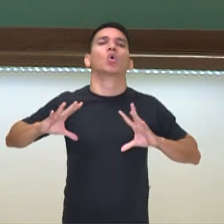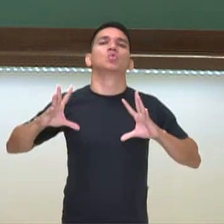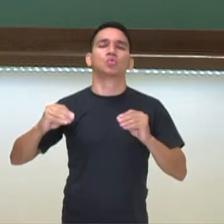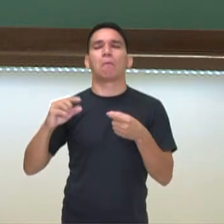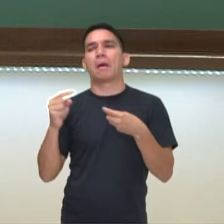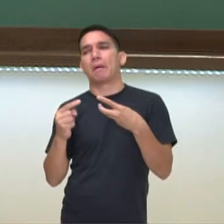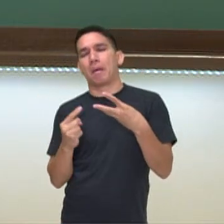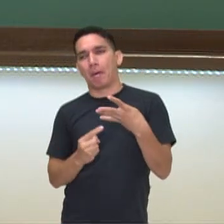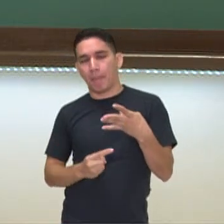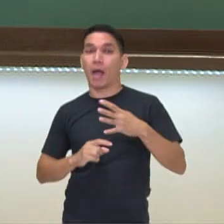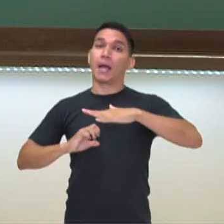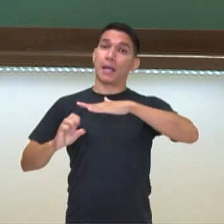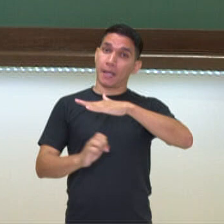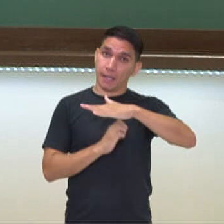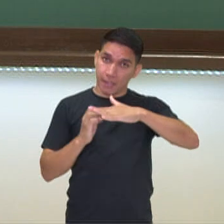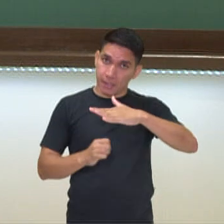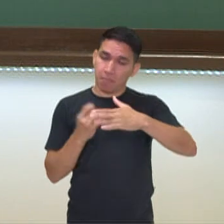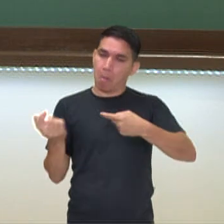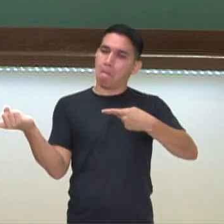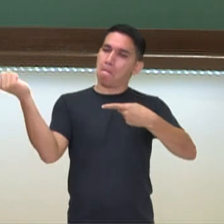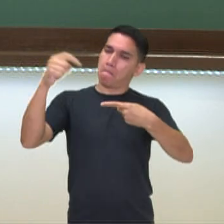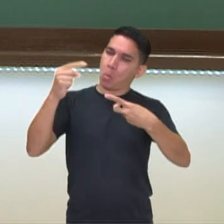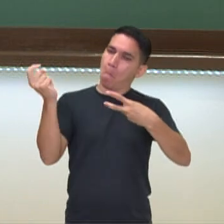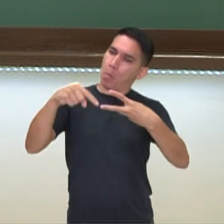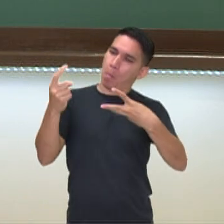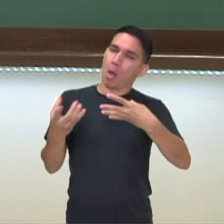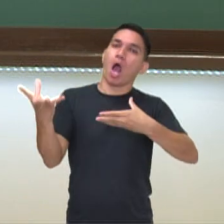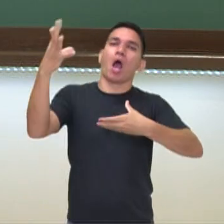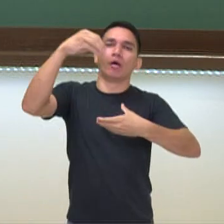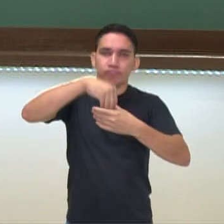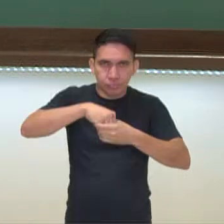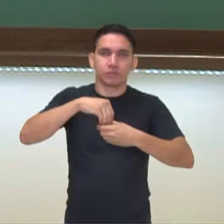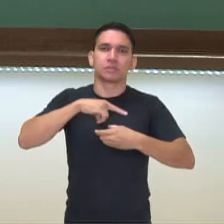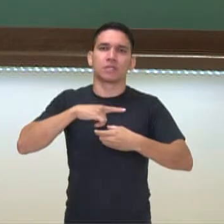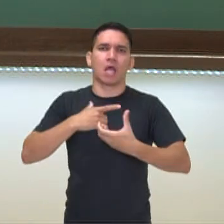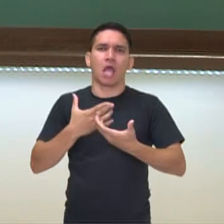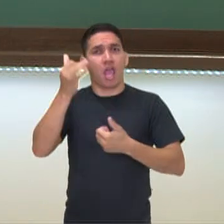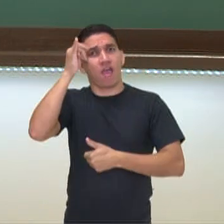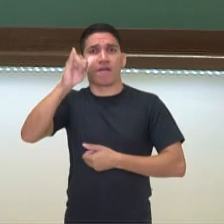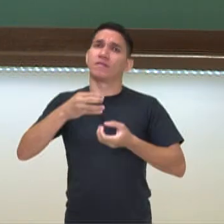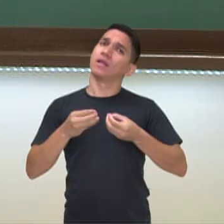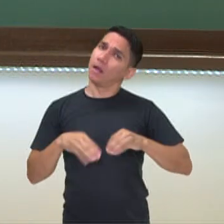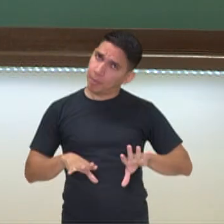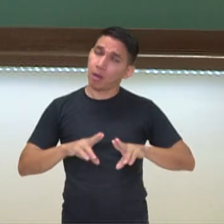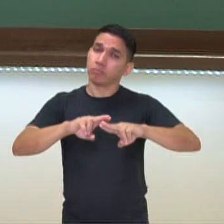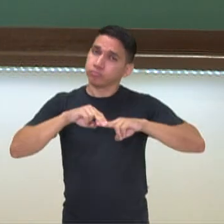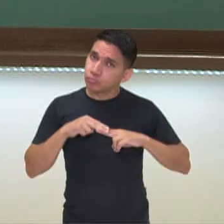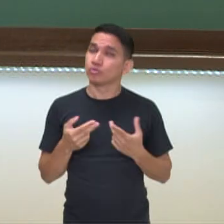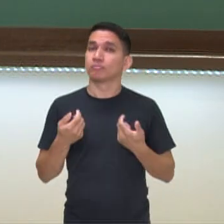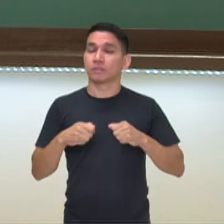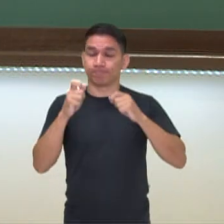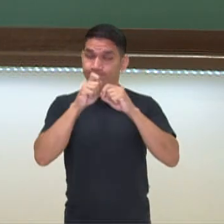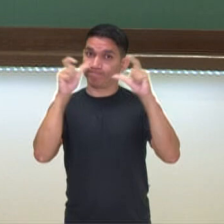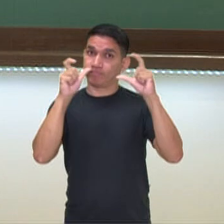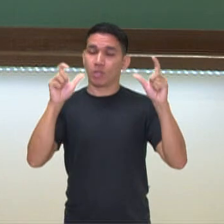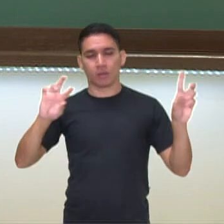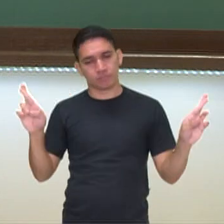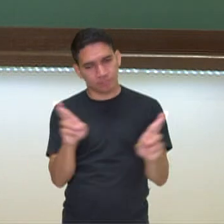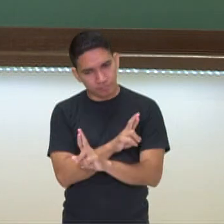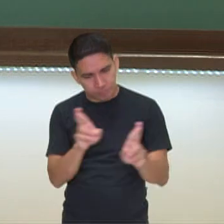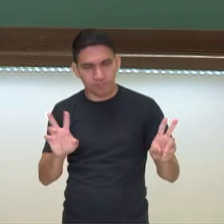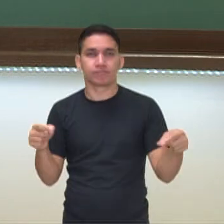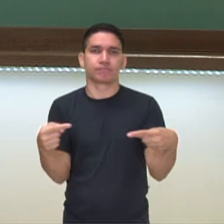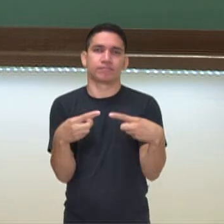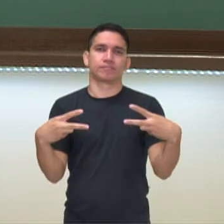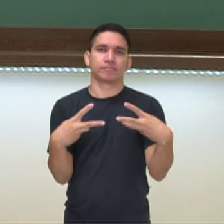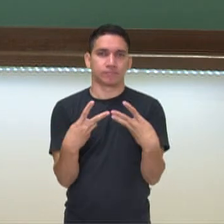as empresas, né, os lugares, eles relacionam, né, para não ter prejuízo, né, galera? Tem que estar sempre ali, né, relacionando para